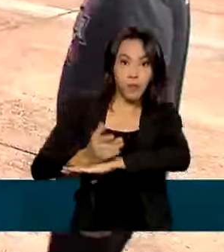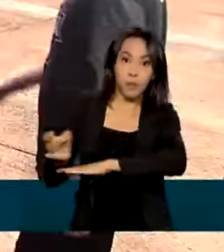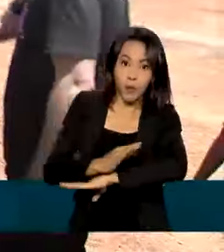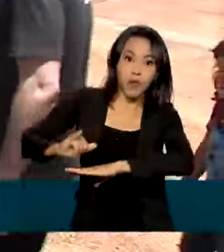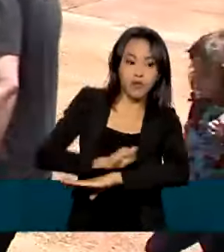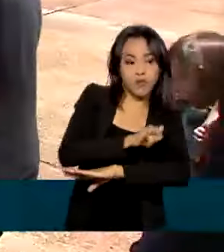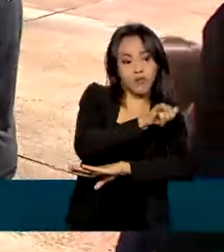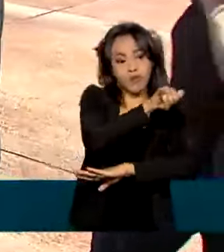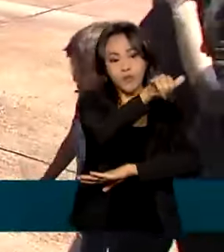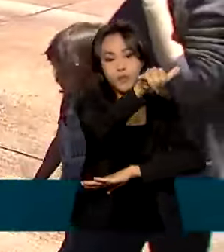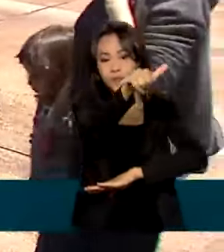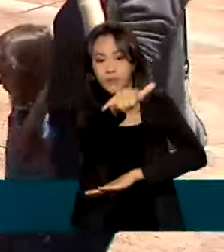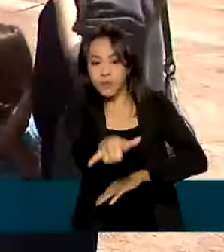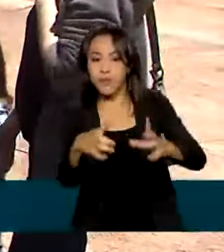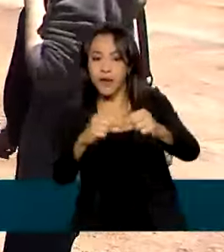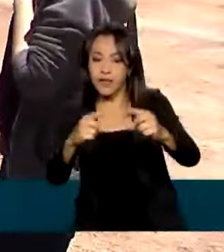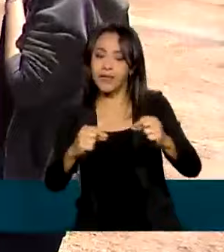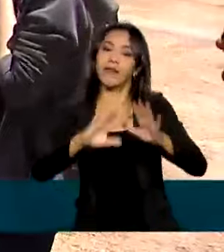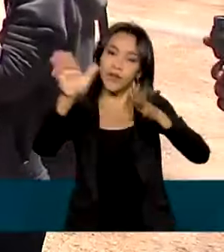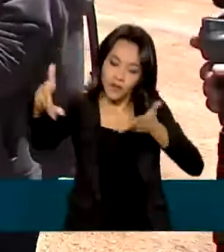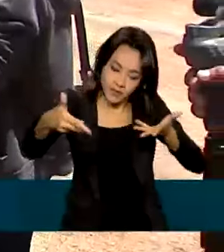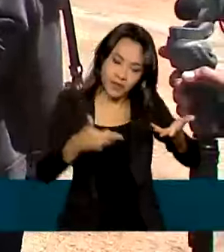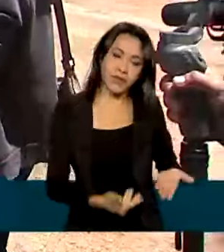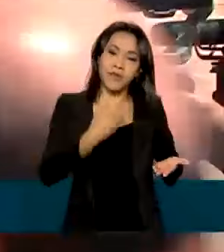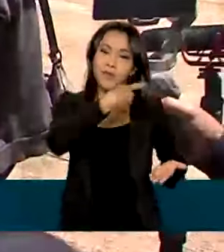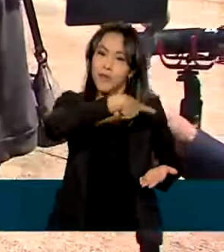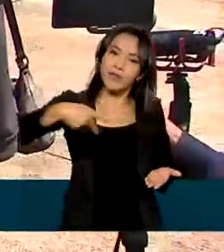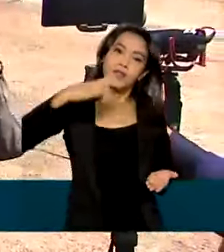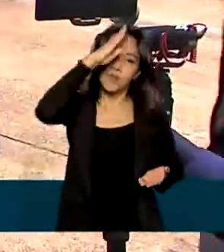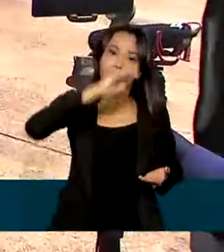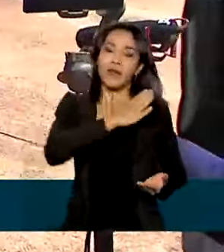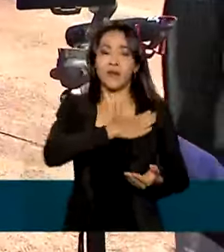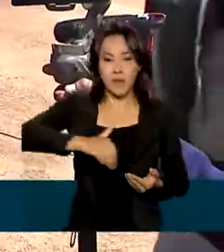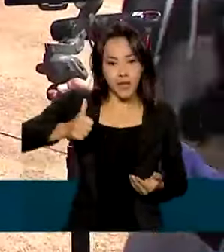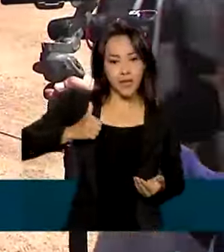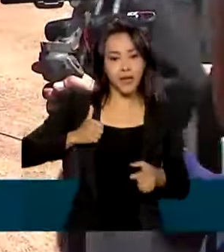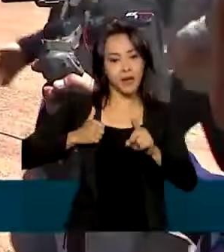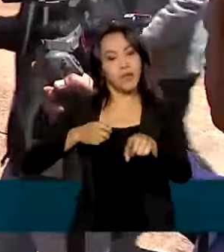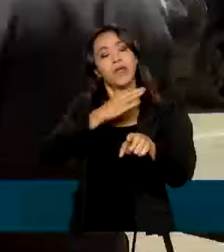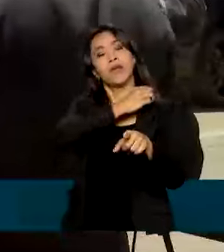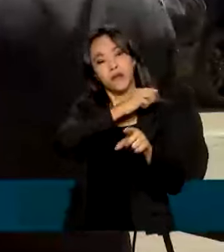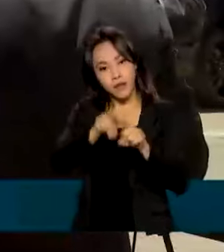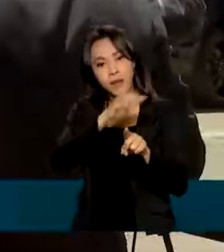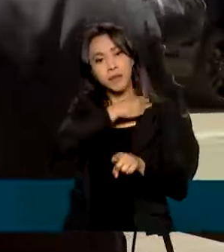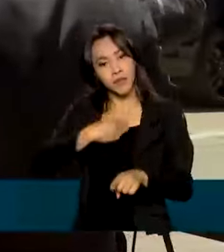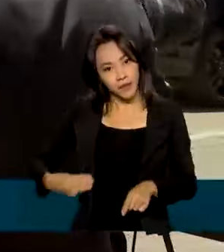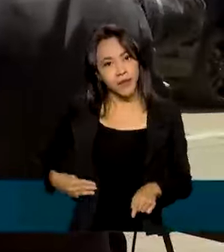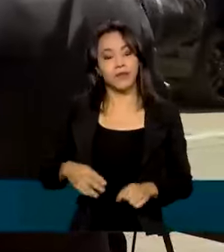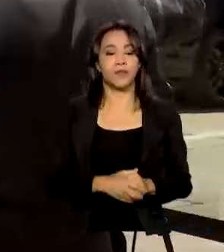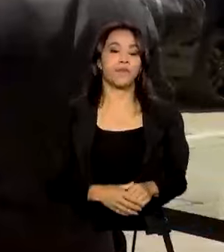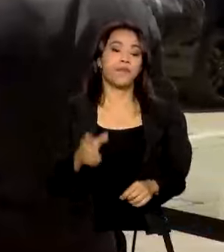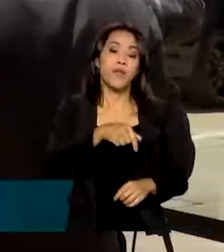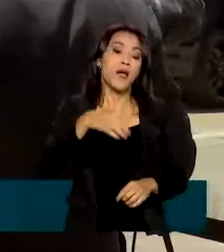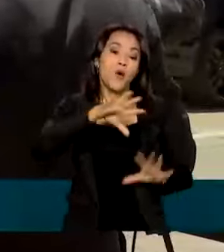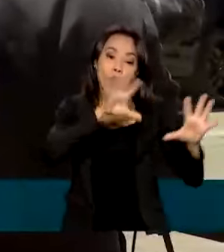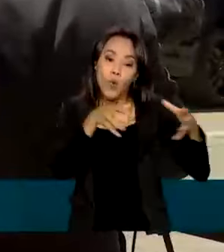Brasília onde foram recebidos pelo presidente Jair bolsonaro a primeira-dama e Ministro e os brasileiros que